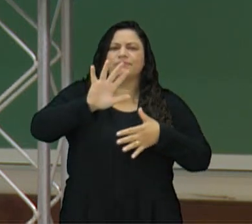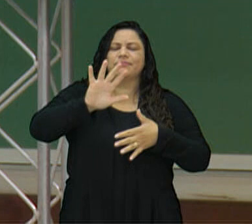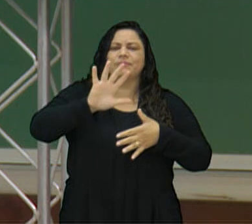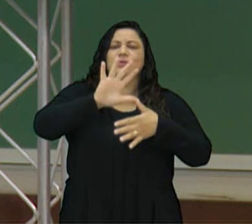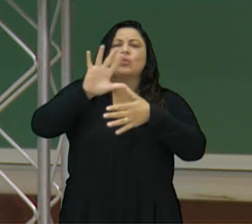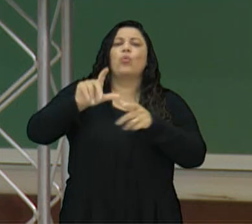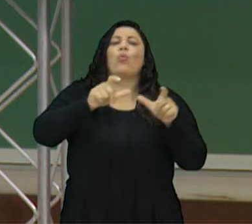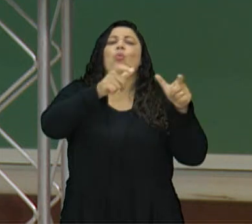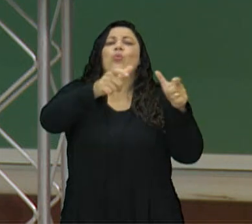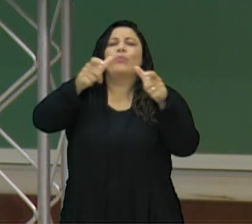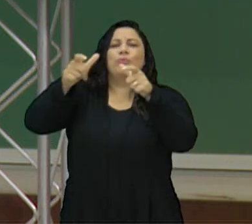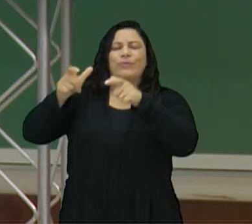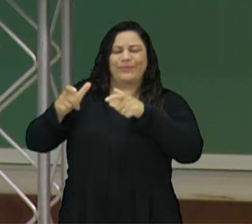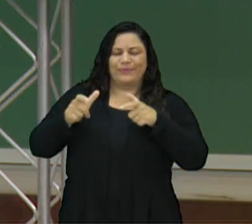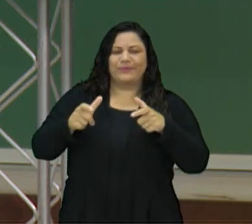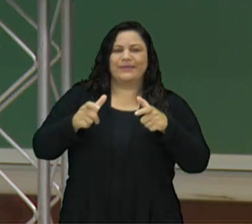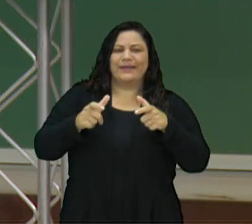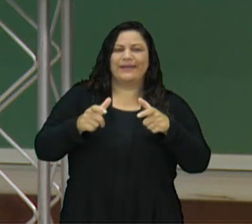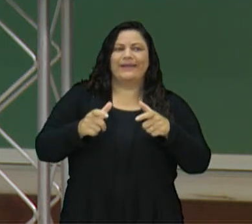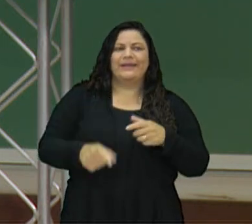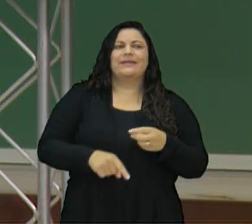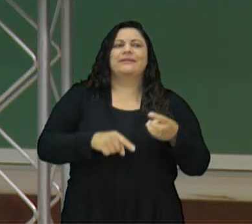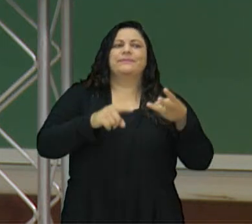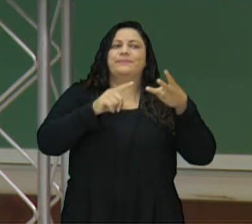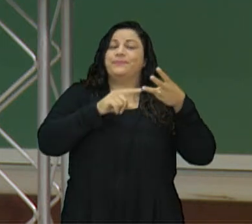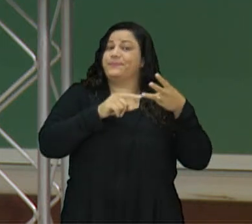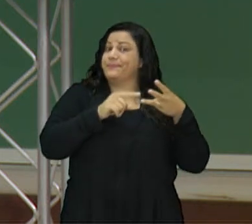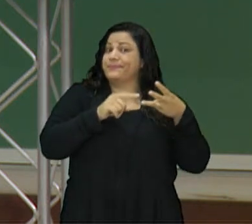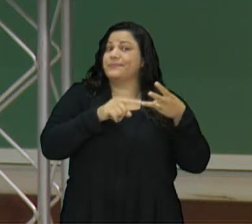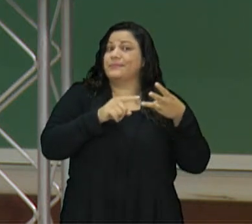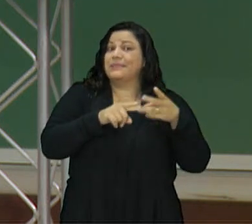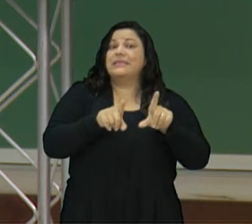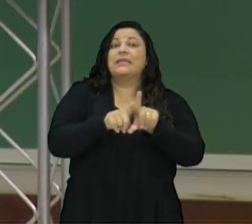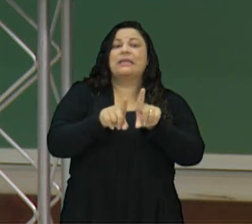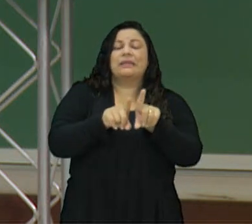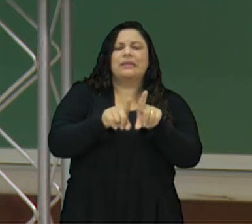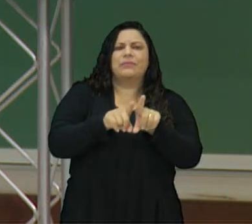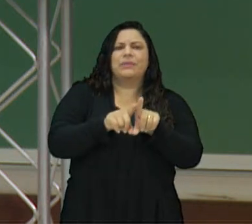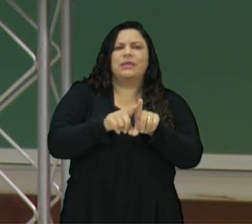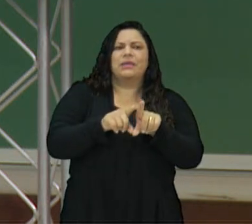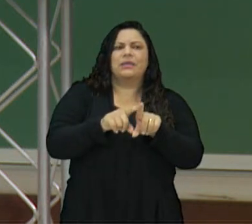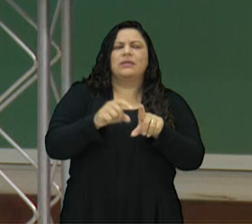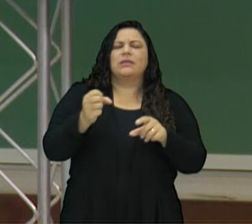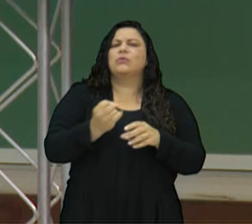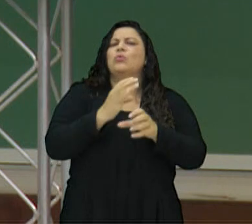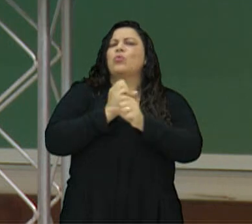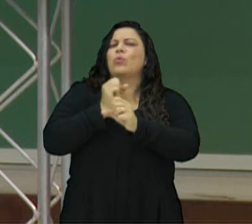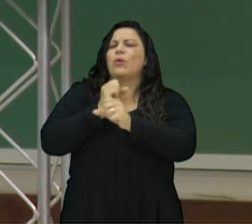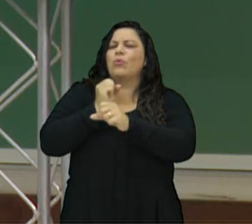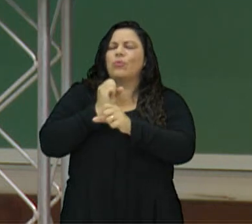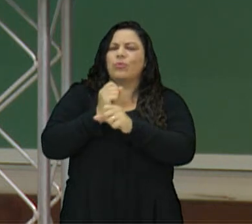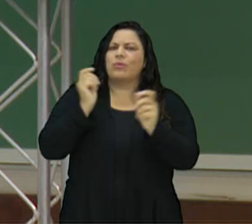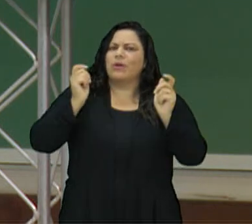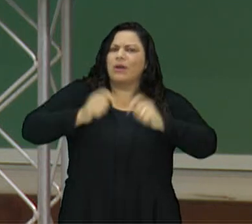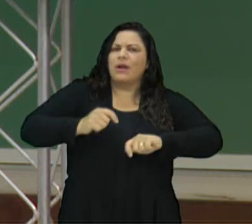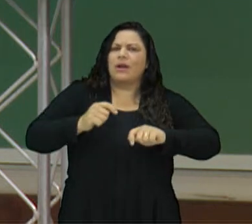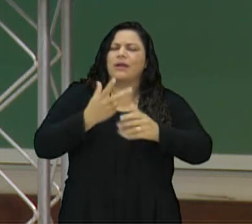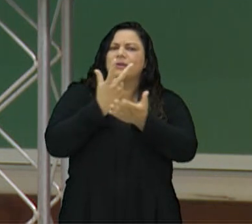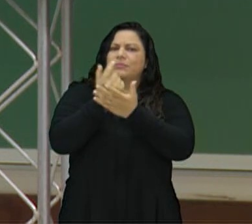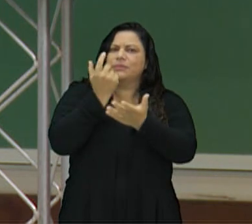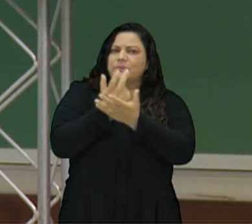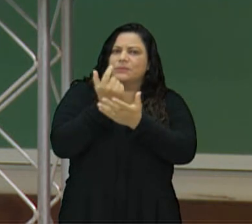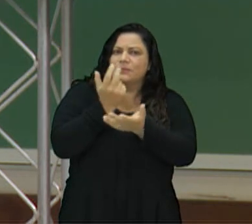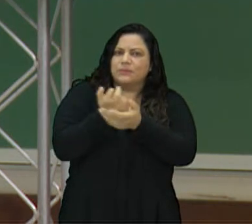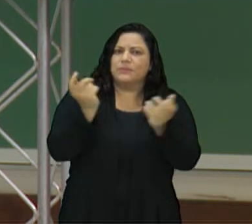localización, bien. E temos aqui até mesmo essa opção de calcular um possível financiamento deste